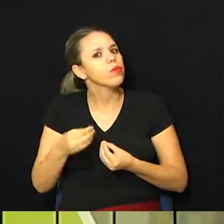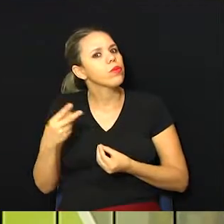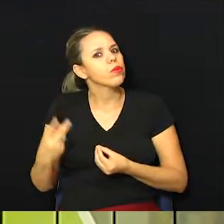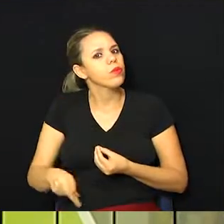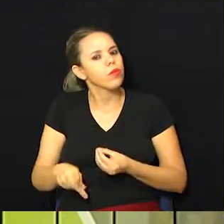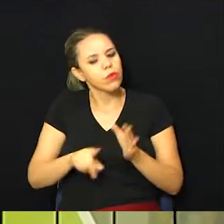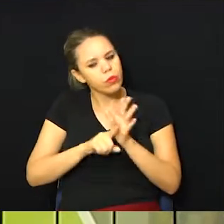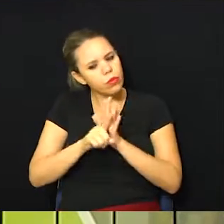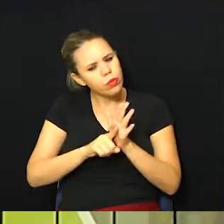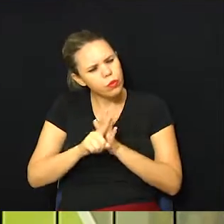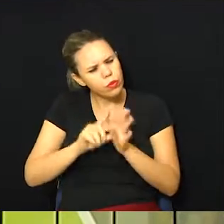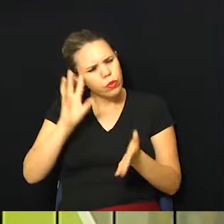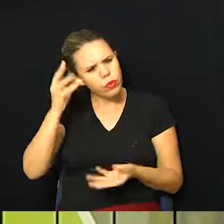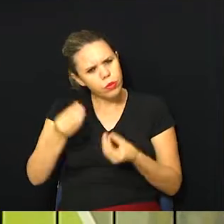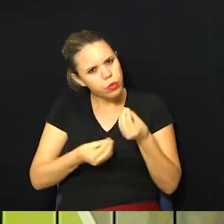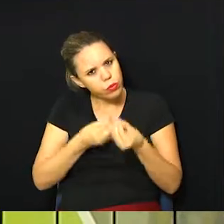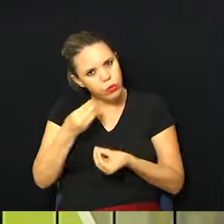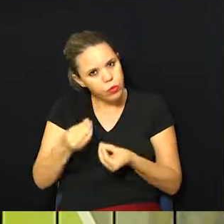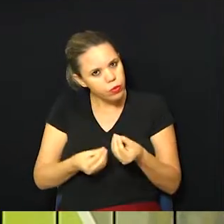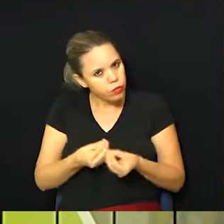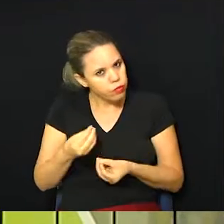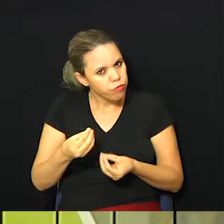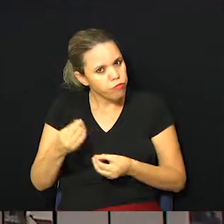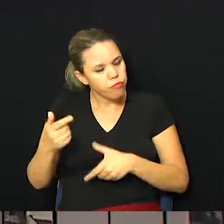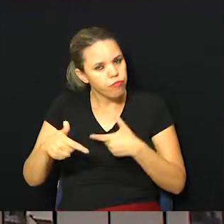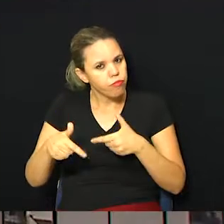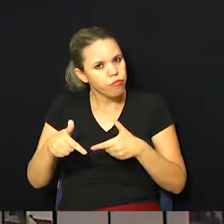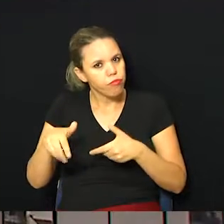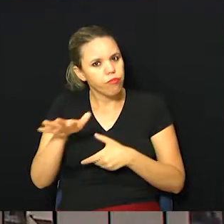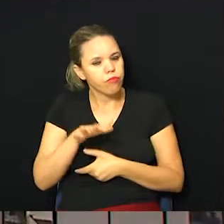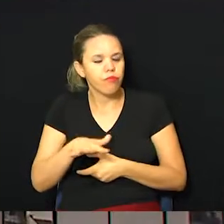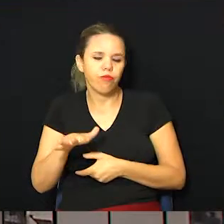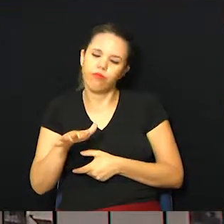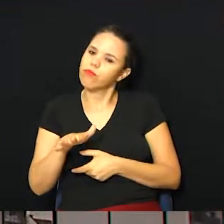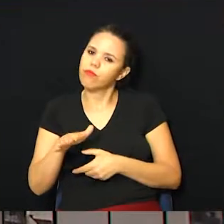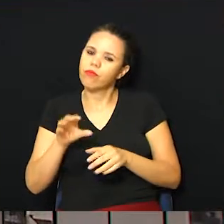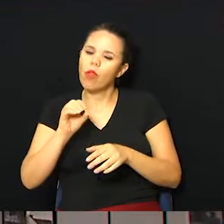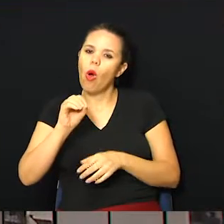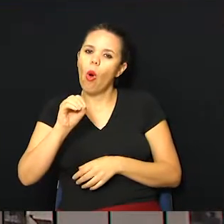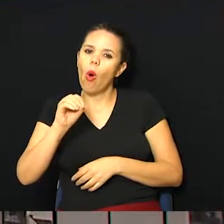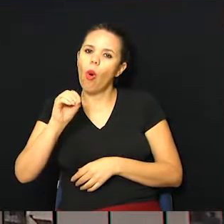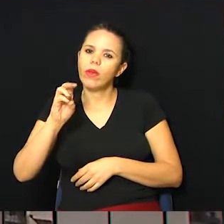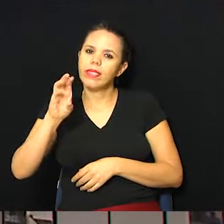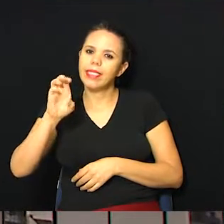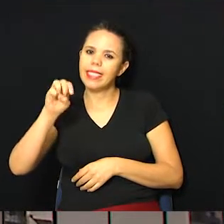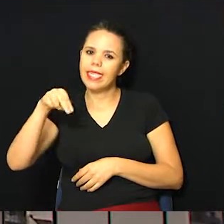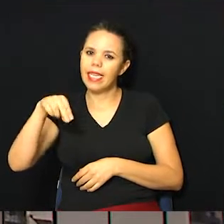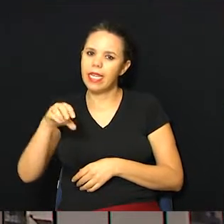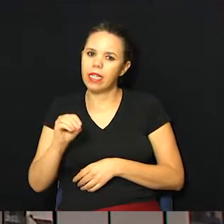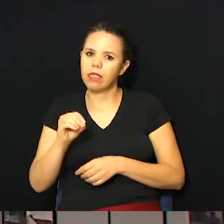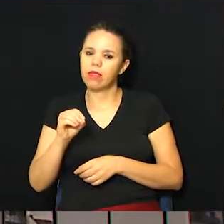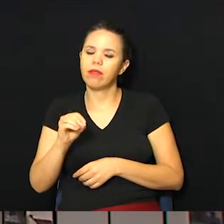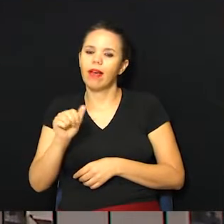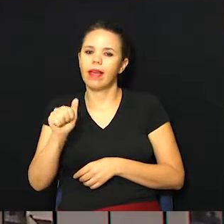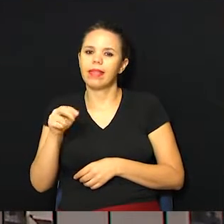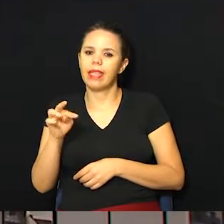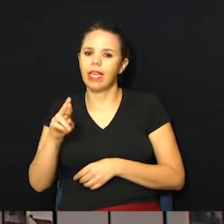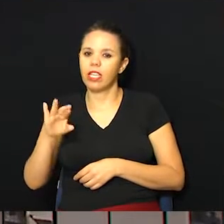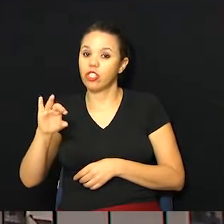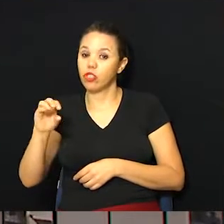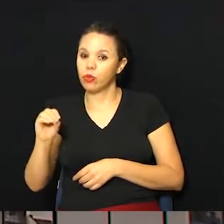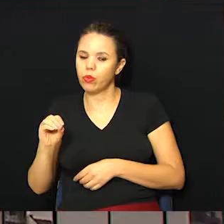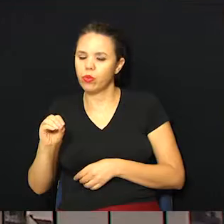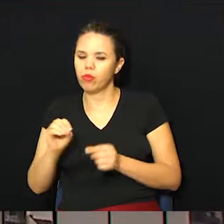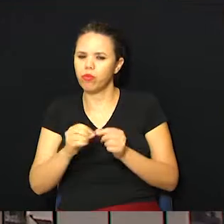para entender como é que são essas dinâmicas no Oceano Antártico. São eles que habitam a superfície do